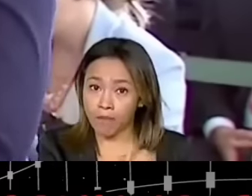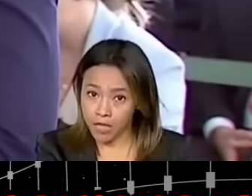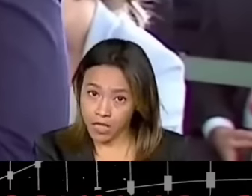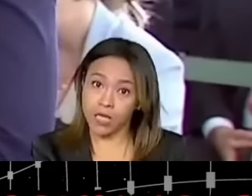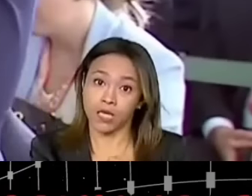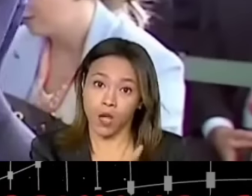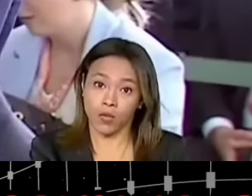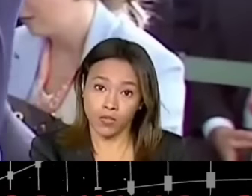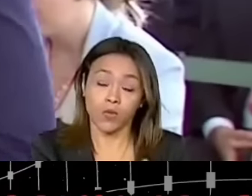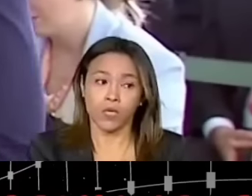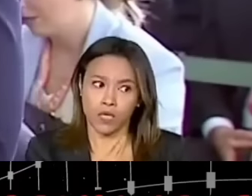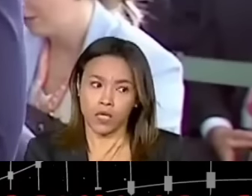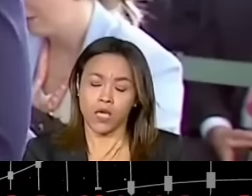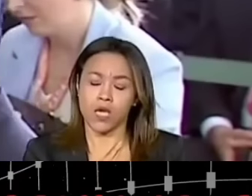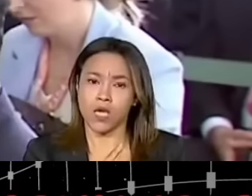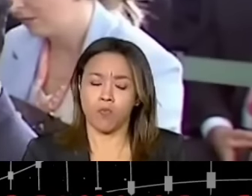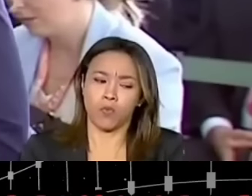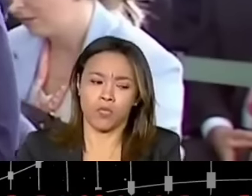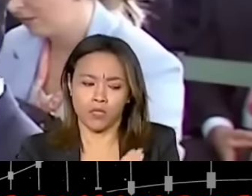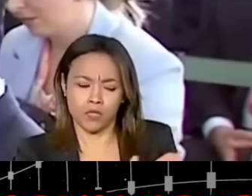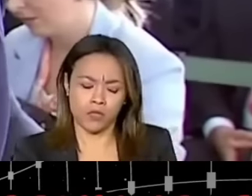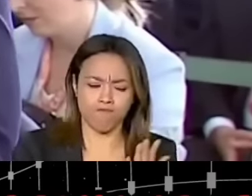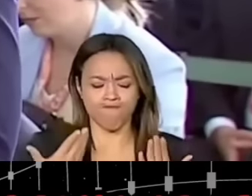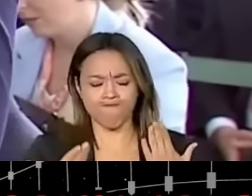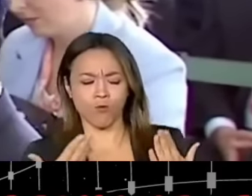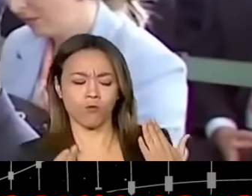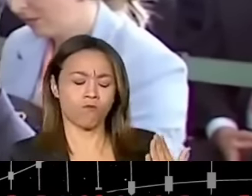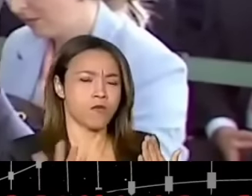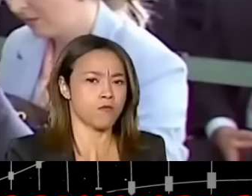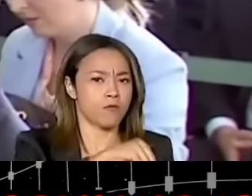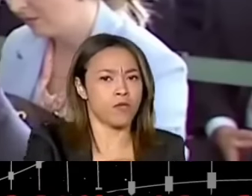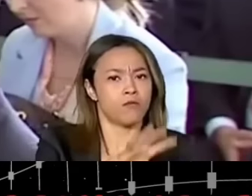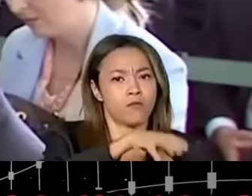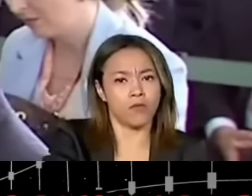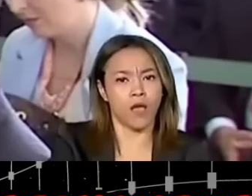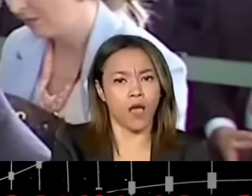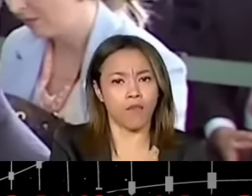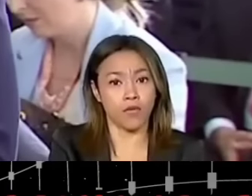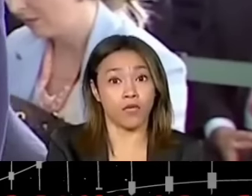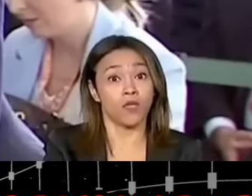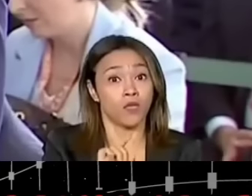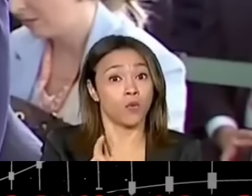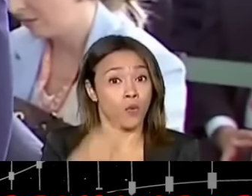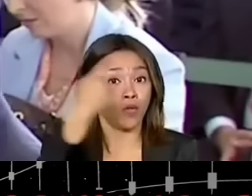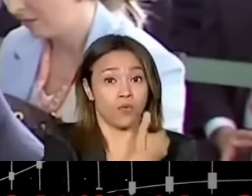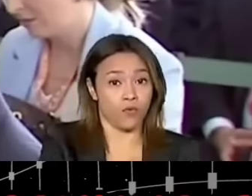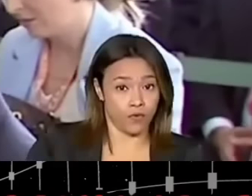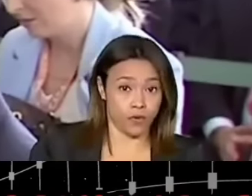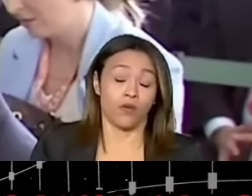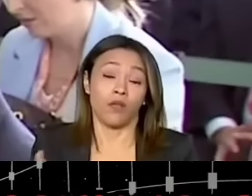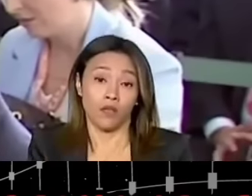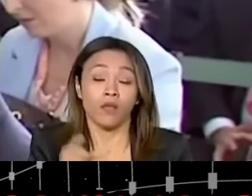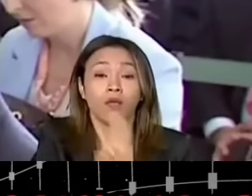Federal aponte que há indícios robustos, né, de ilegalidades no antigo governo, algumas pessoas, principalmente opositores, dizem que há